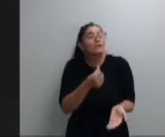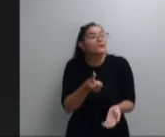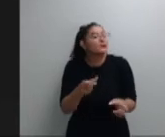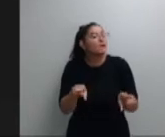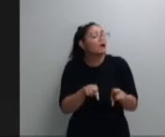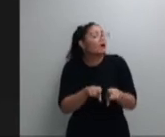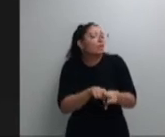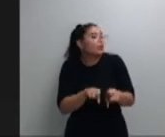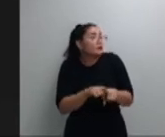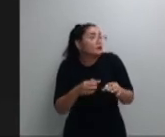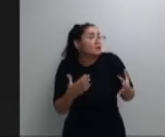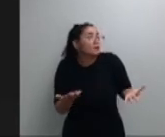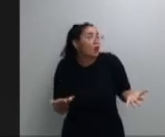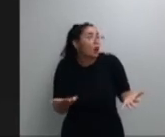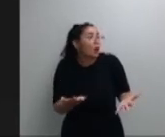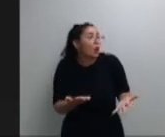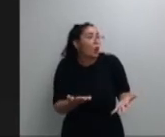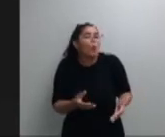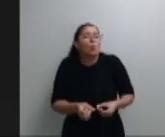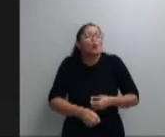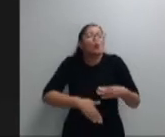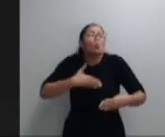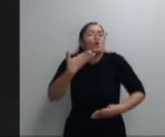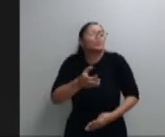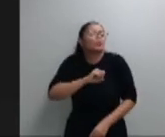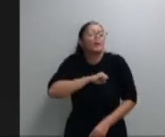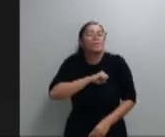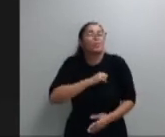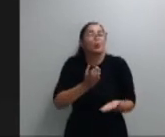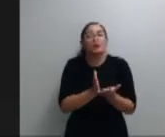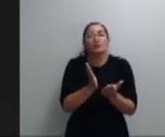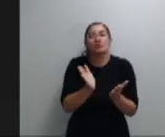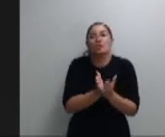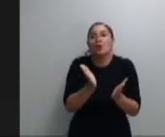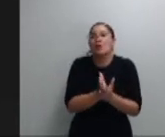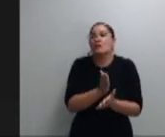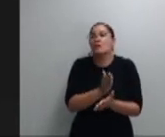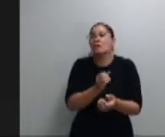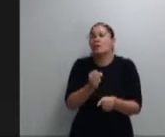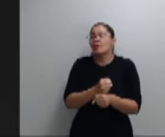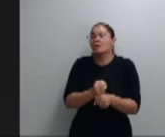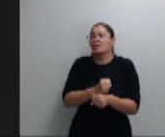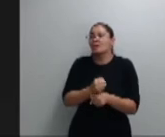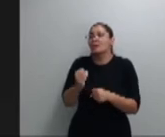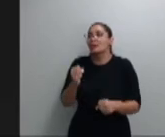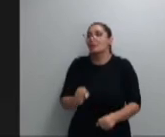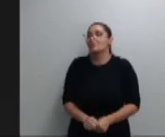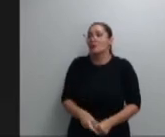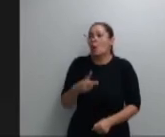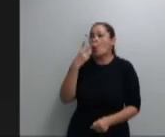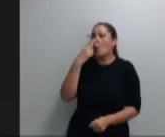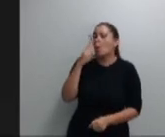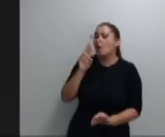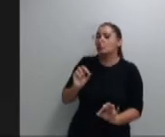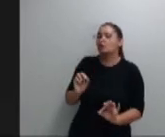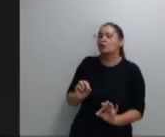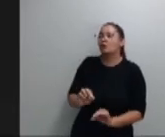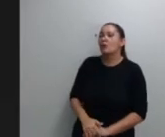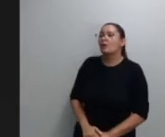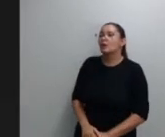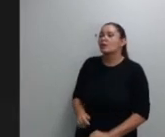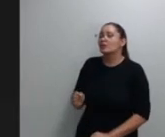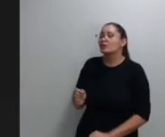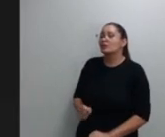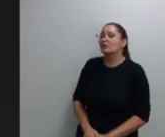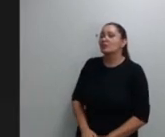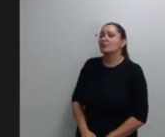me supere no número de livros que eu publico por ano em vez de ficar me criticando então talvez eu acho que compromete mais as instituições que eu torno do